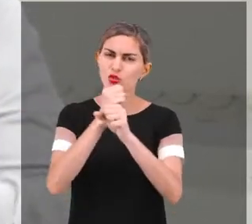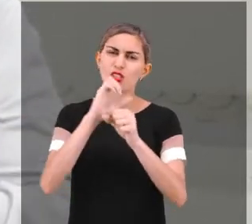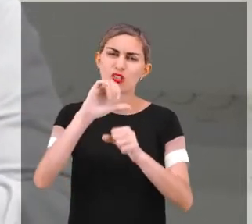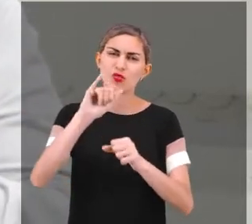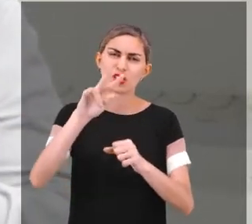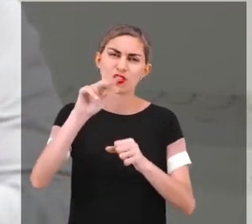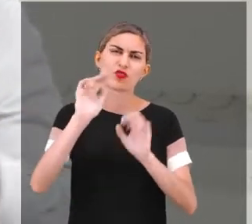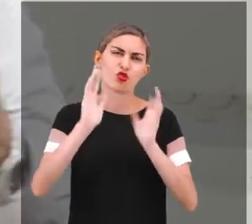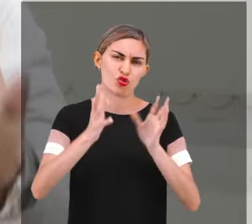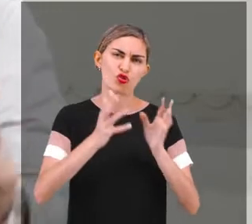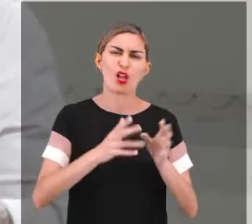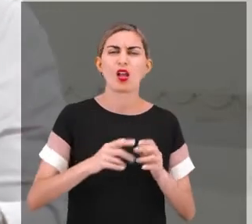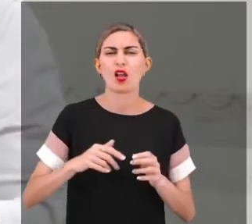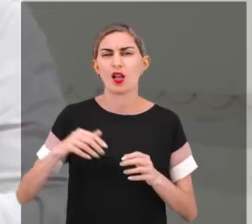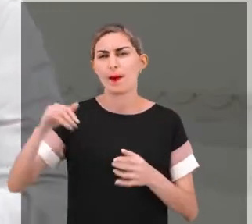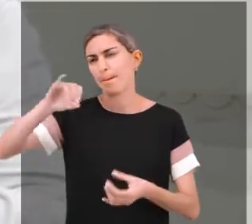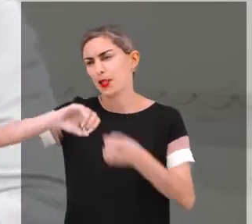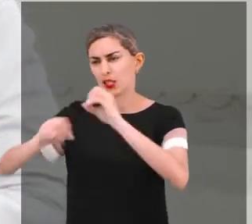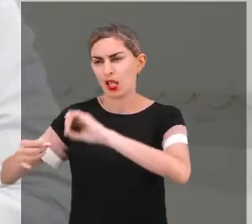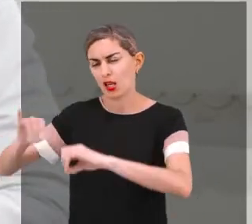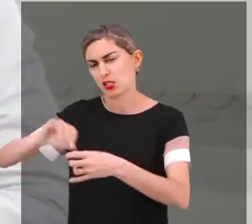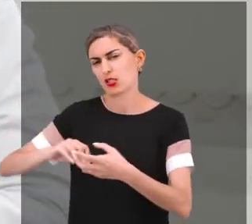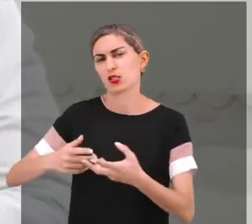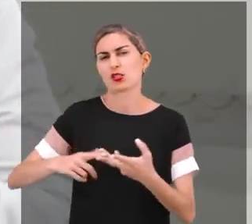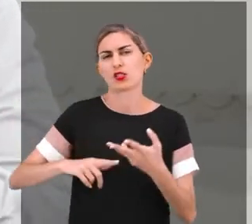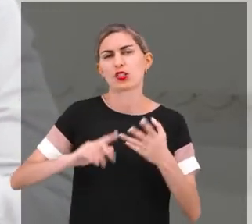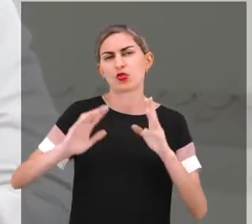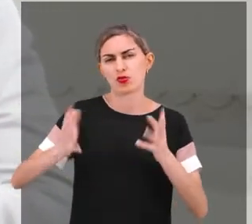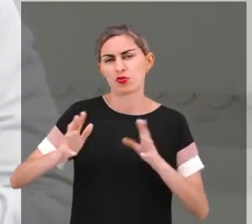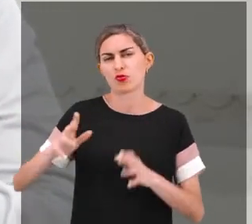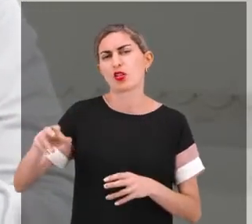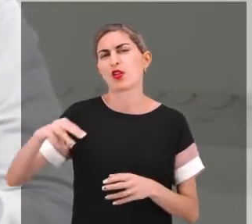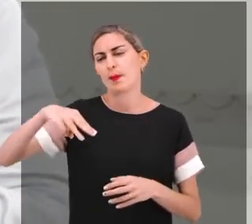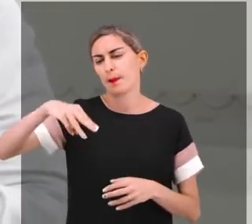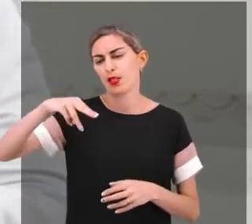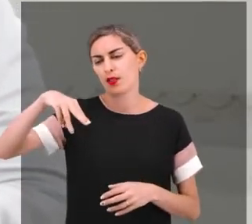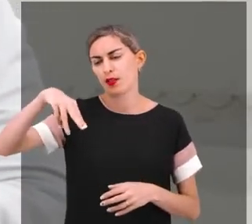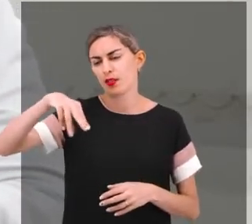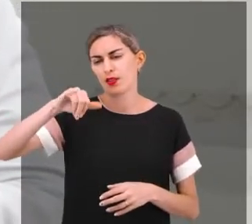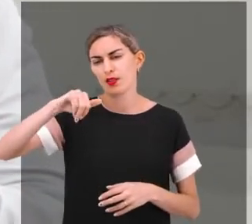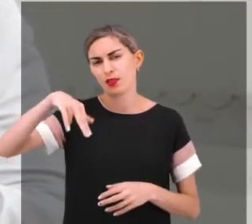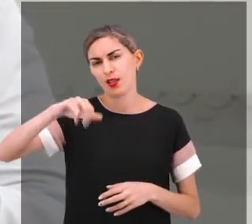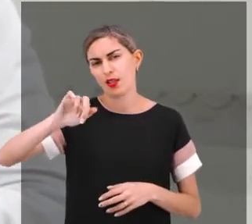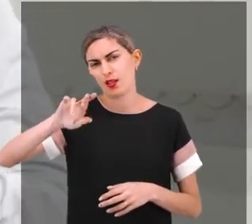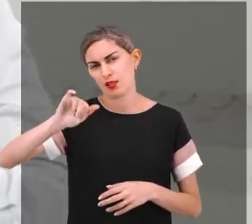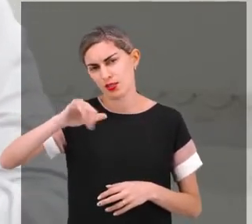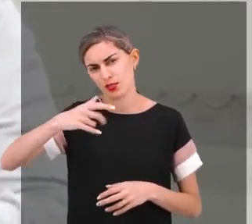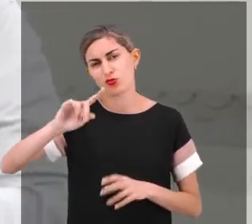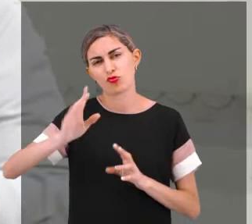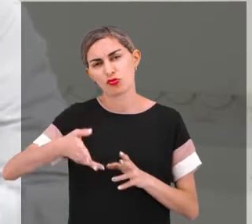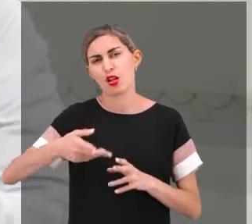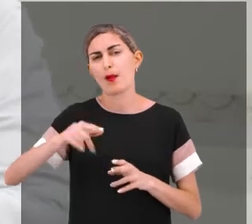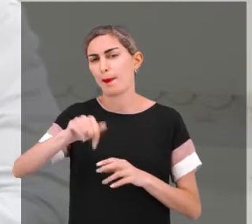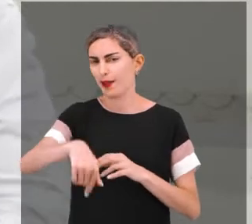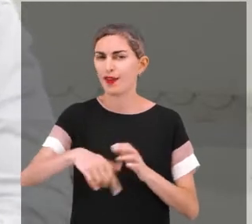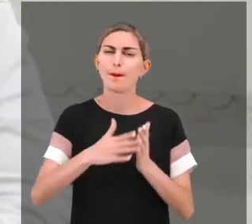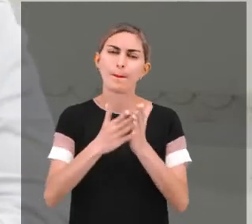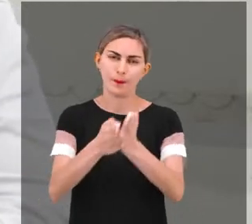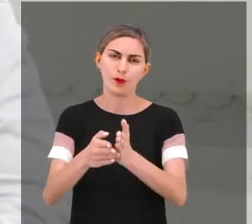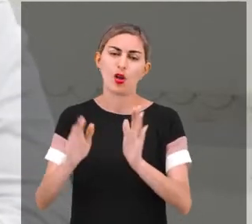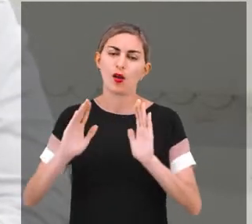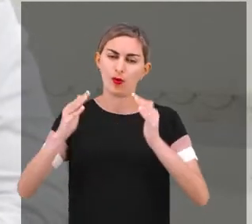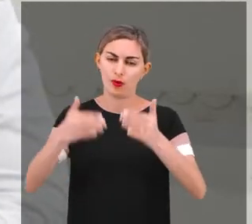tinha NR-18, na mineração NR-22 e precisava-se de uma norma regulamentadora específica para a